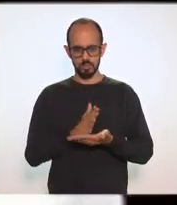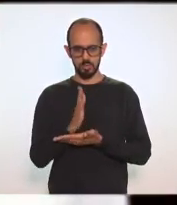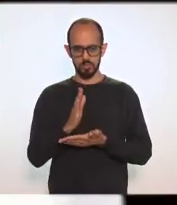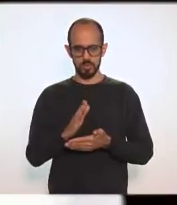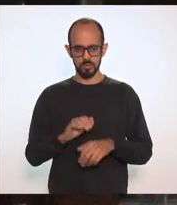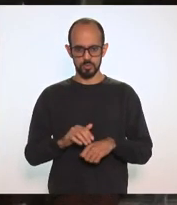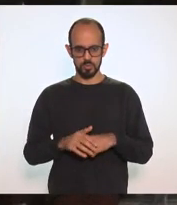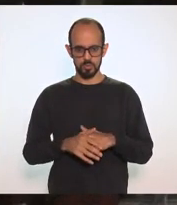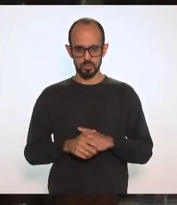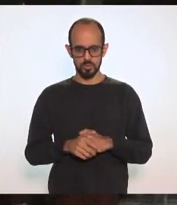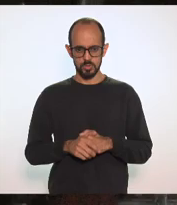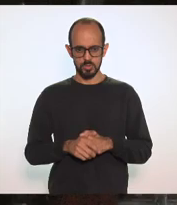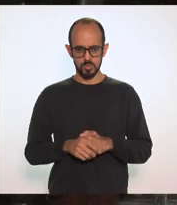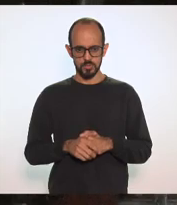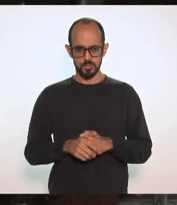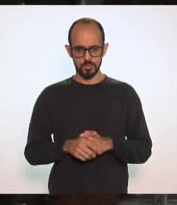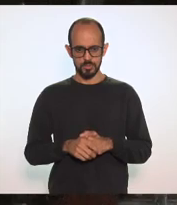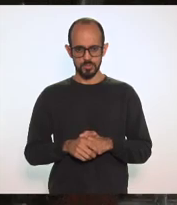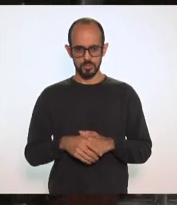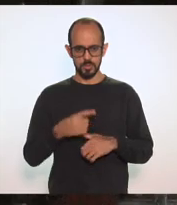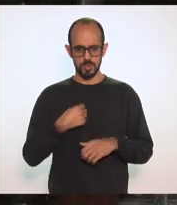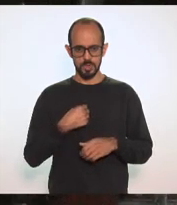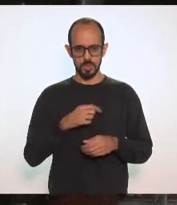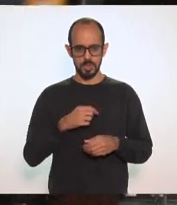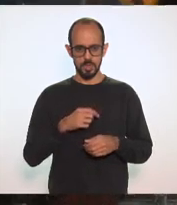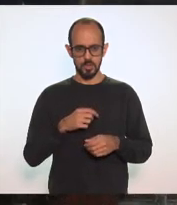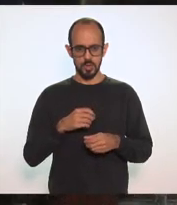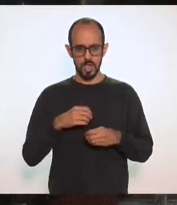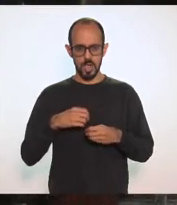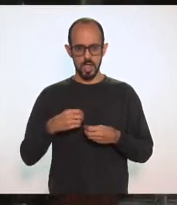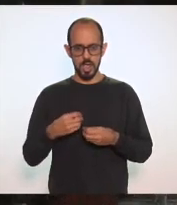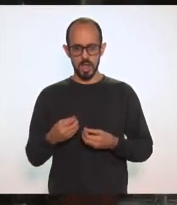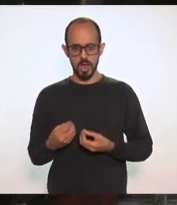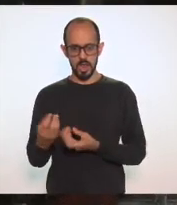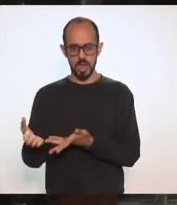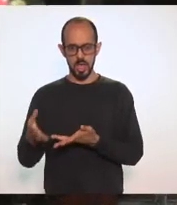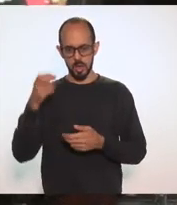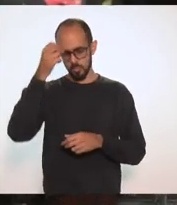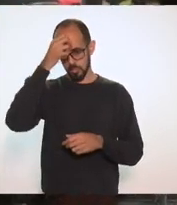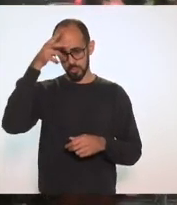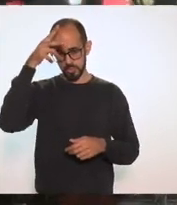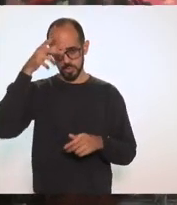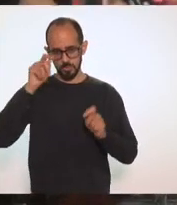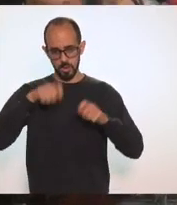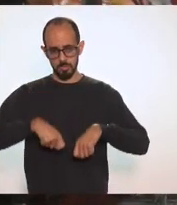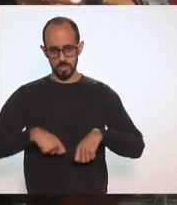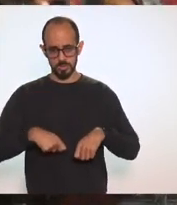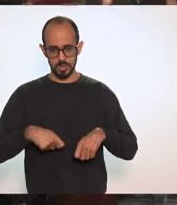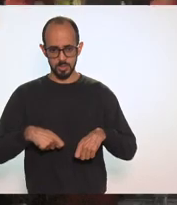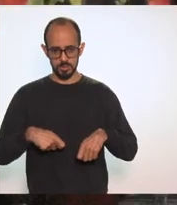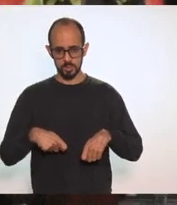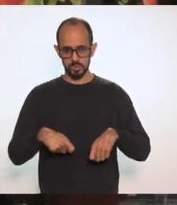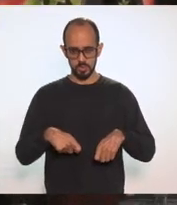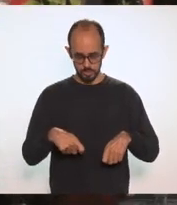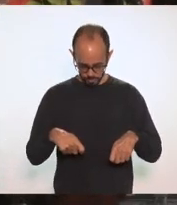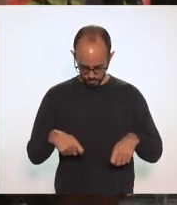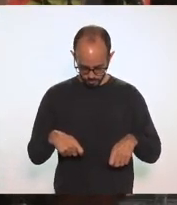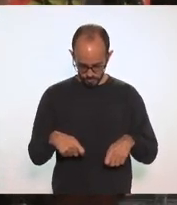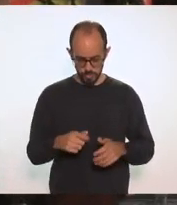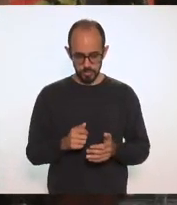Excelência, remeti ao município a competência para eu leio aqui. Legislar sobre a área